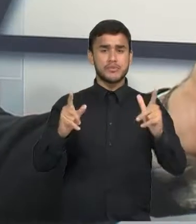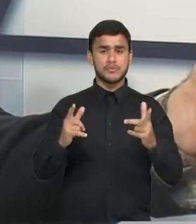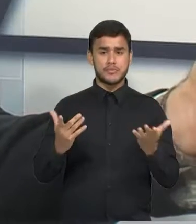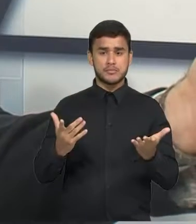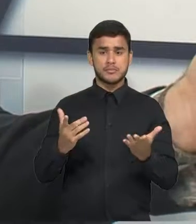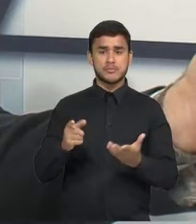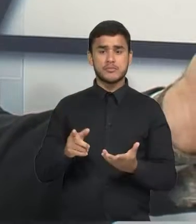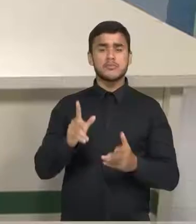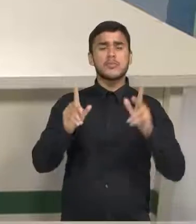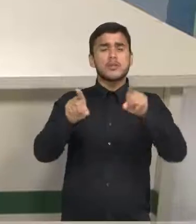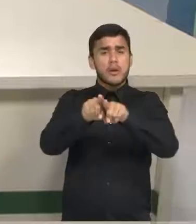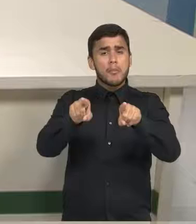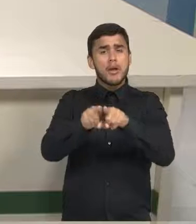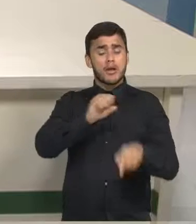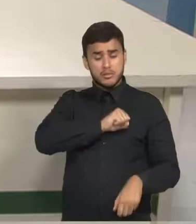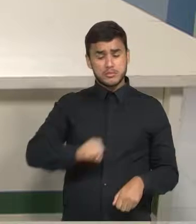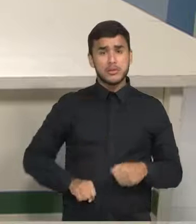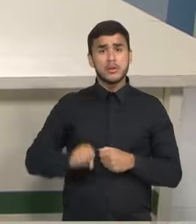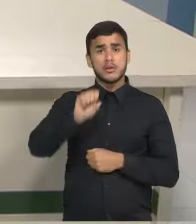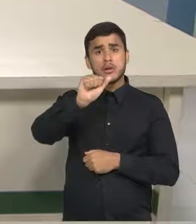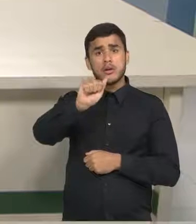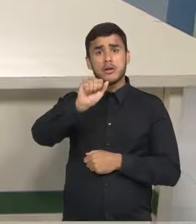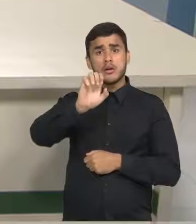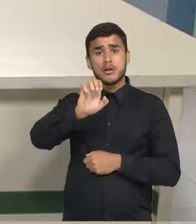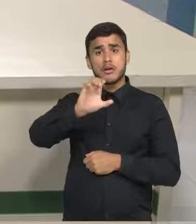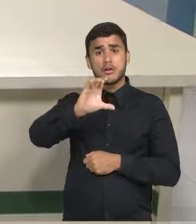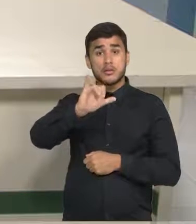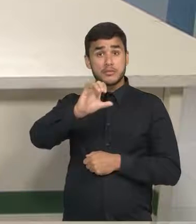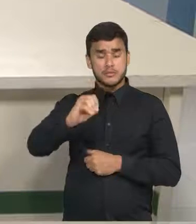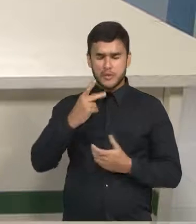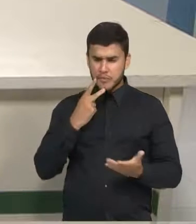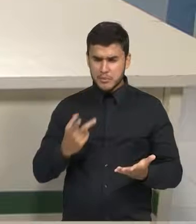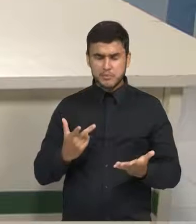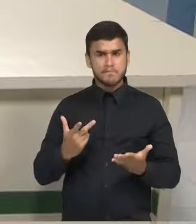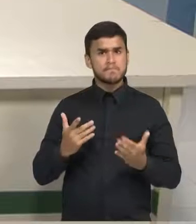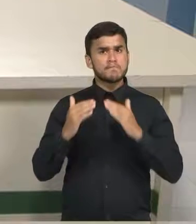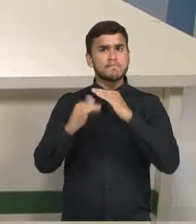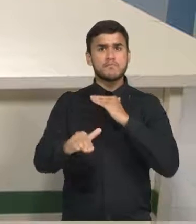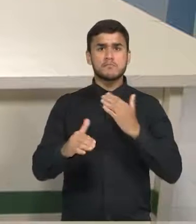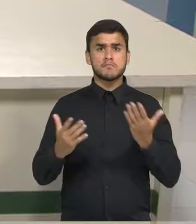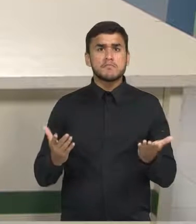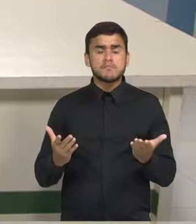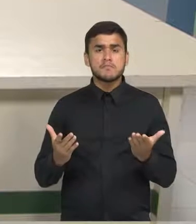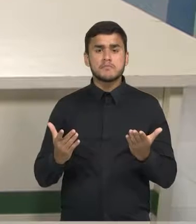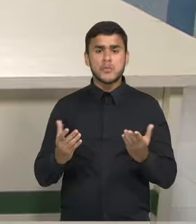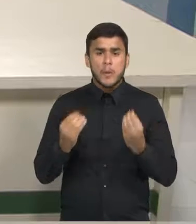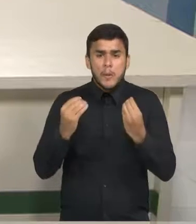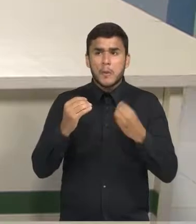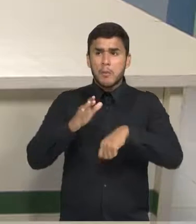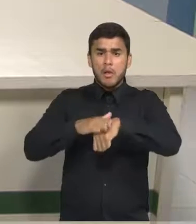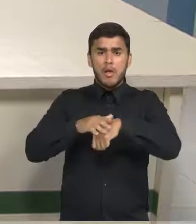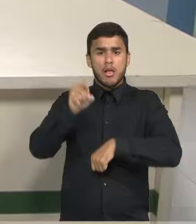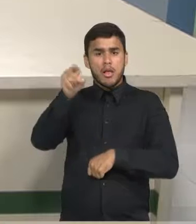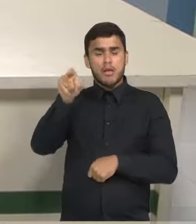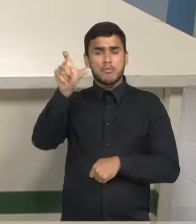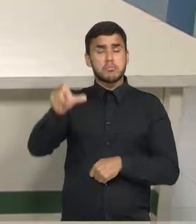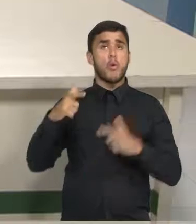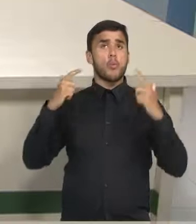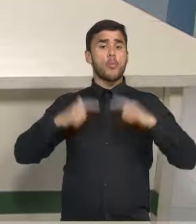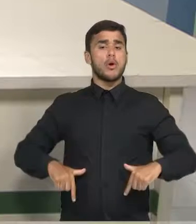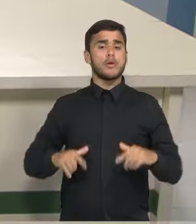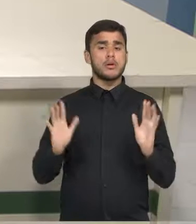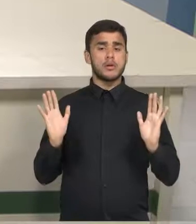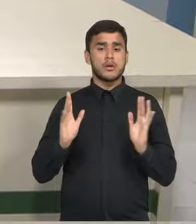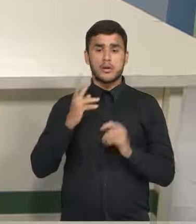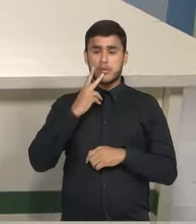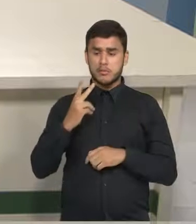dela. O Aécio, que eu acho que foi, na minha avaliação... Foi a coisa mais jocosa que já aconteceu na justiça brasileira.